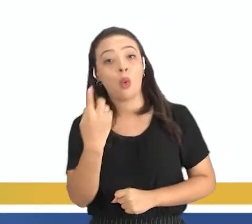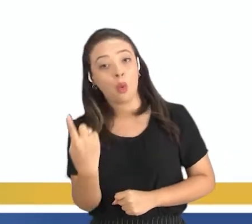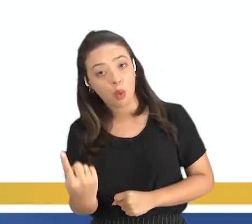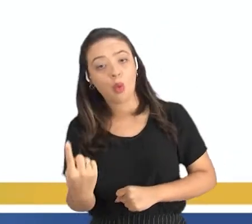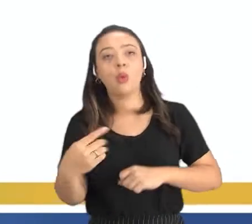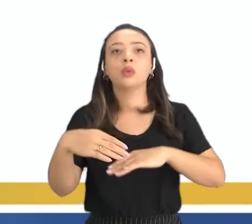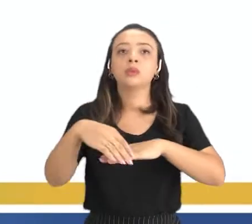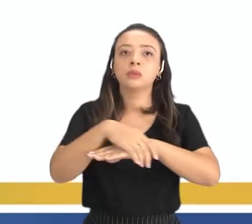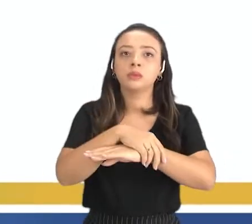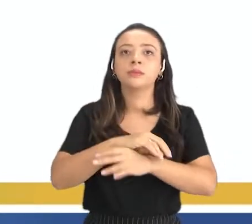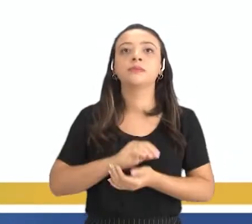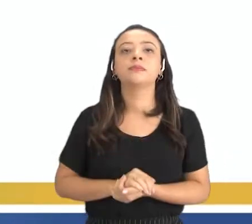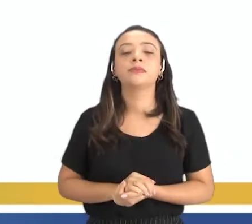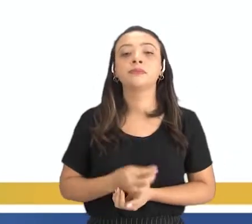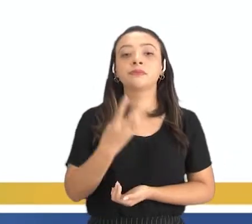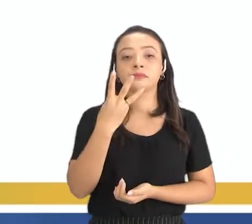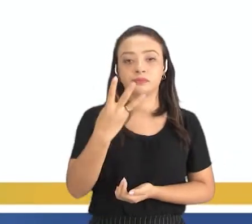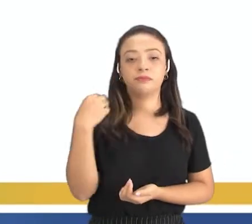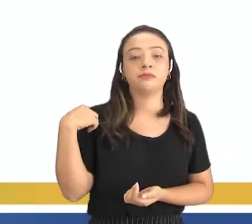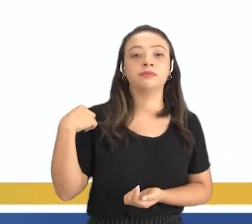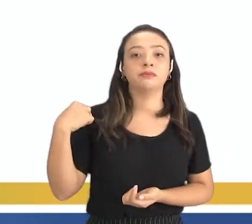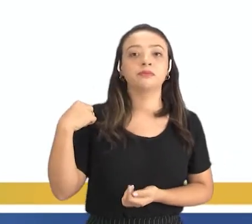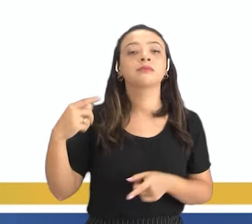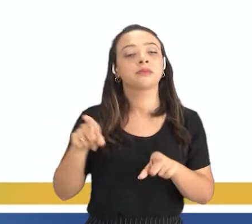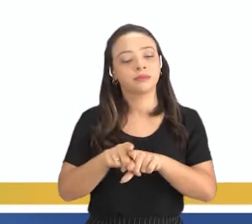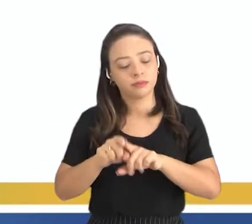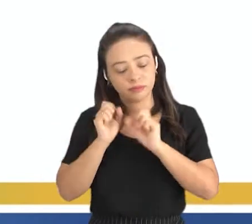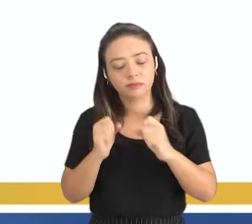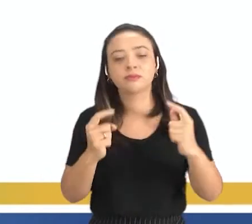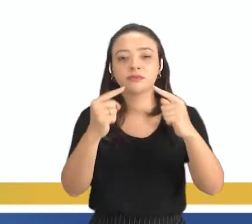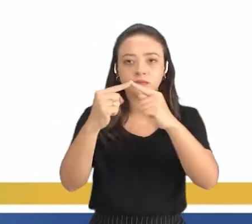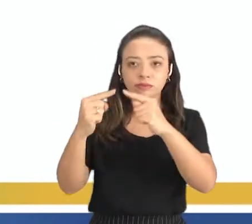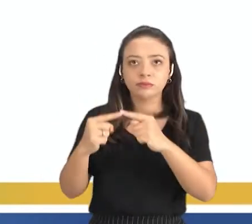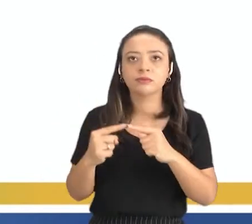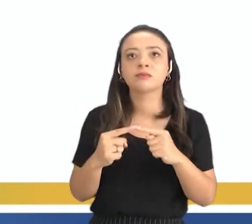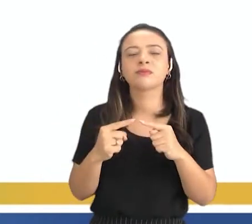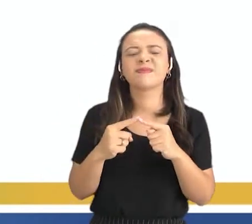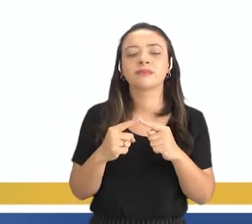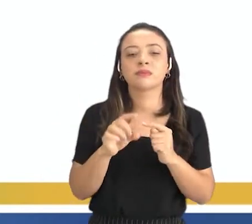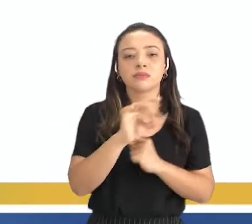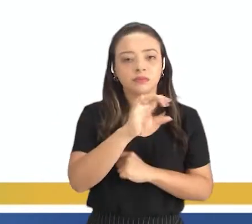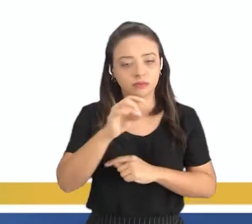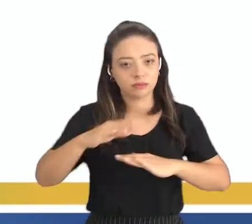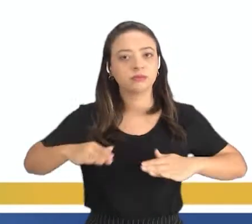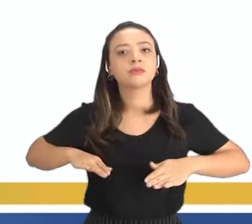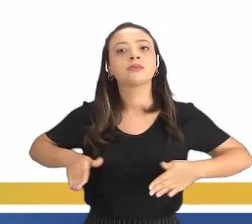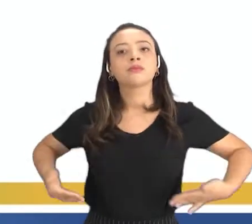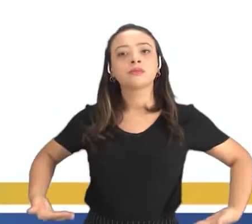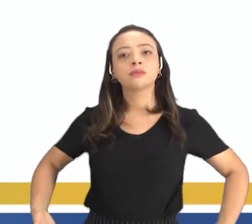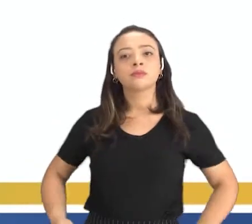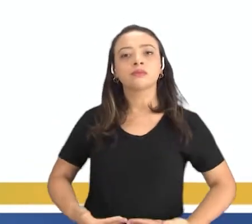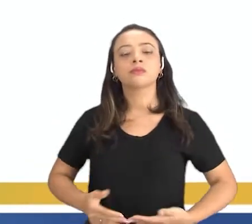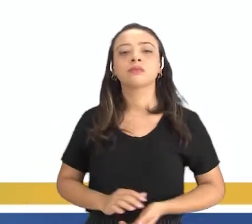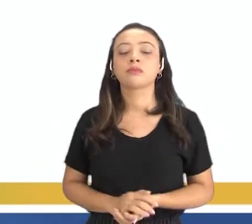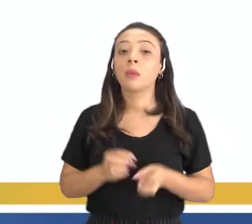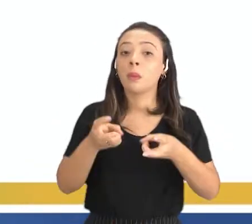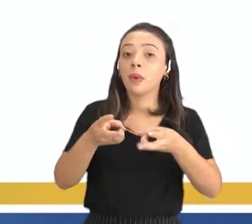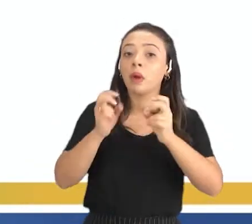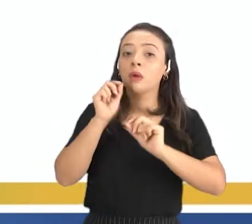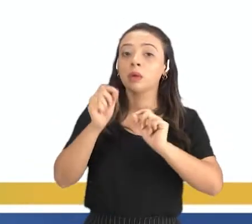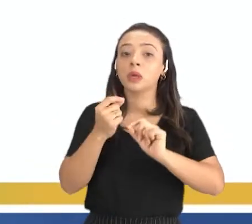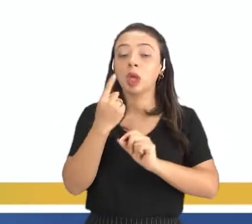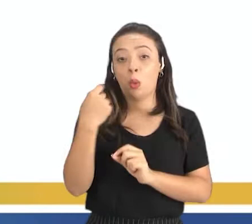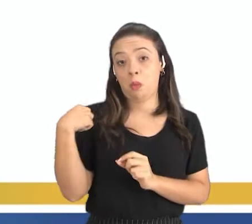a terceira camiseta, ela também pode fazer essa combinação, cada uma das saias, né? Observe que uma